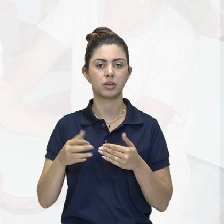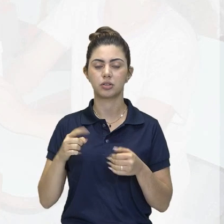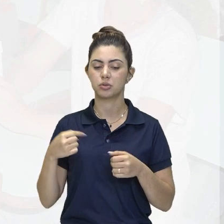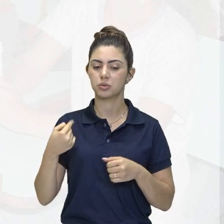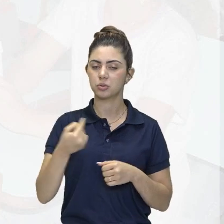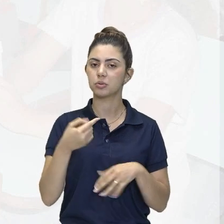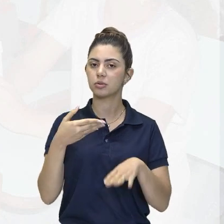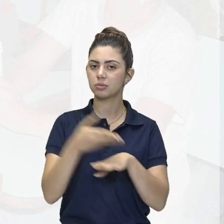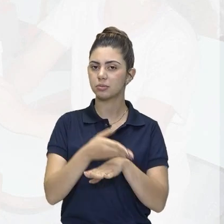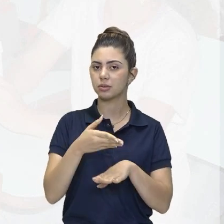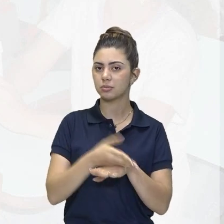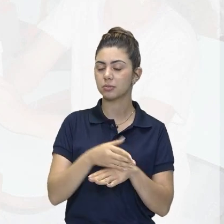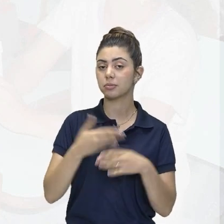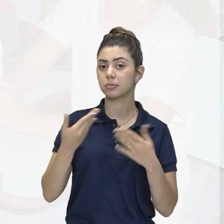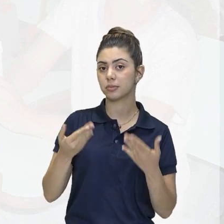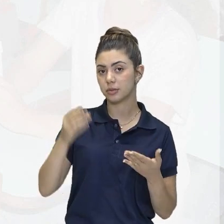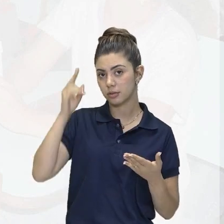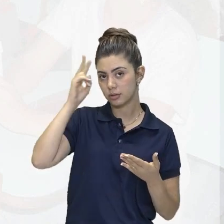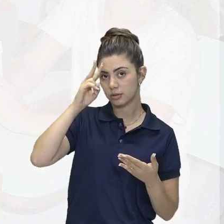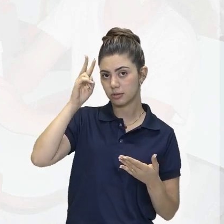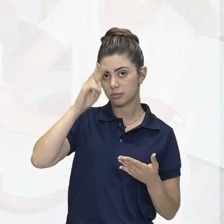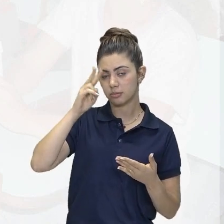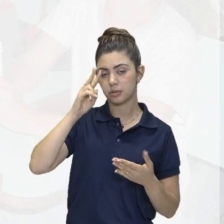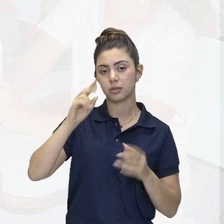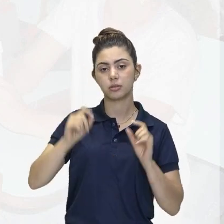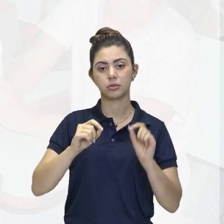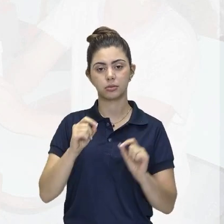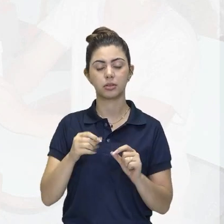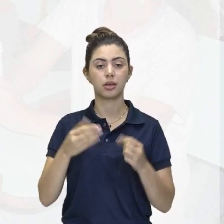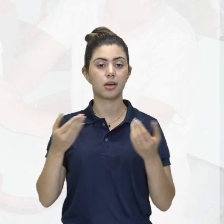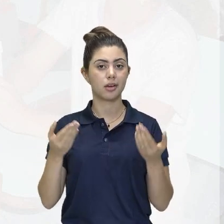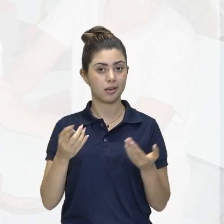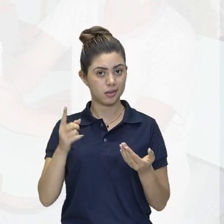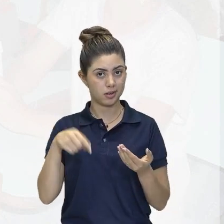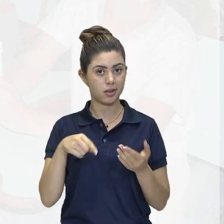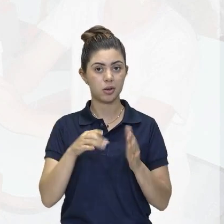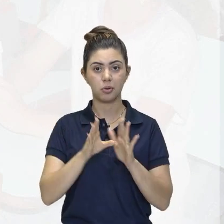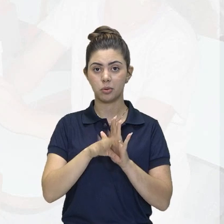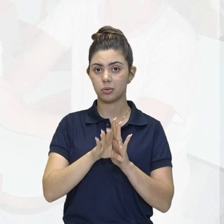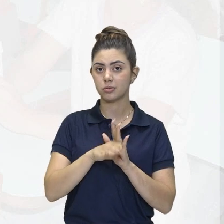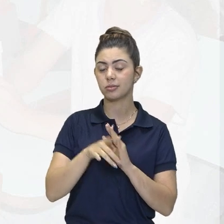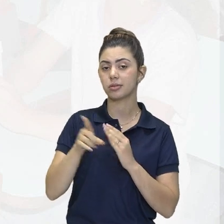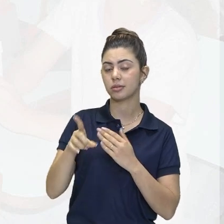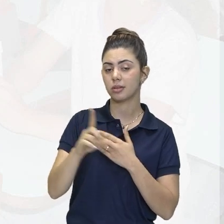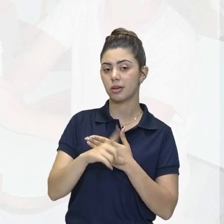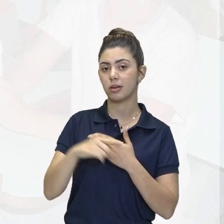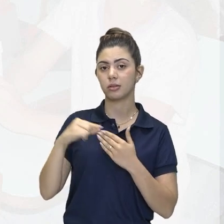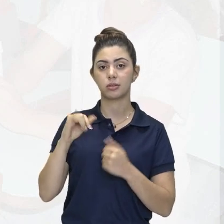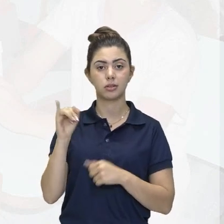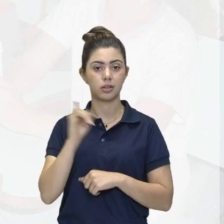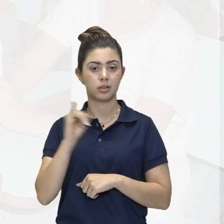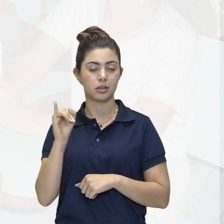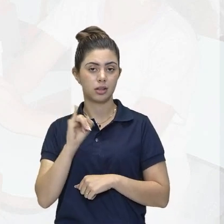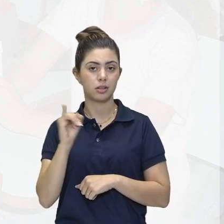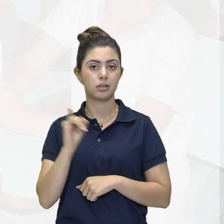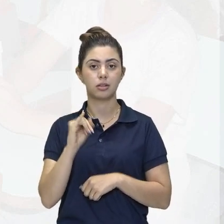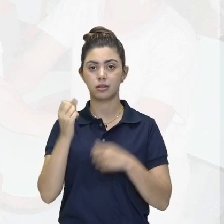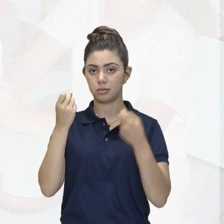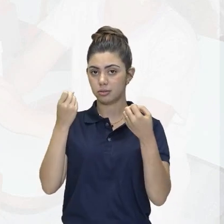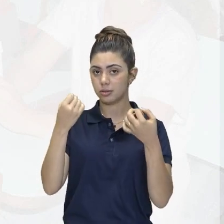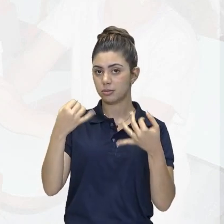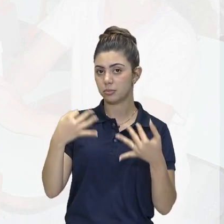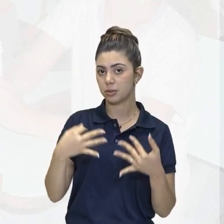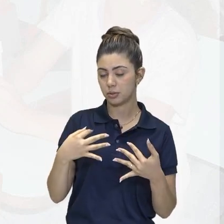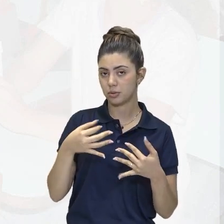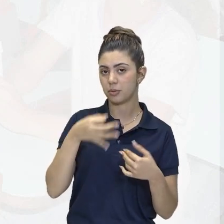terceiro nível. Lembrando que esta é uma definição de um autor italiano chamado Giacomo Sani